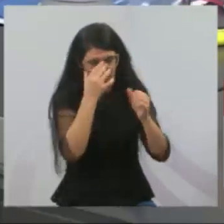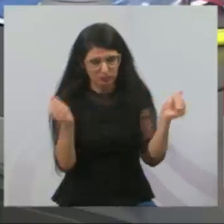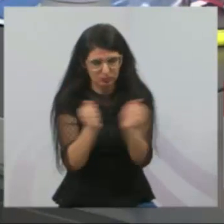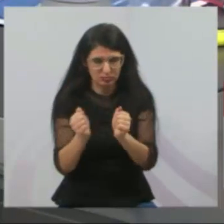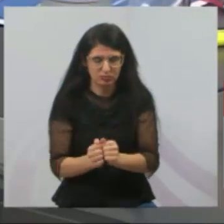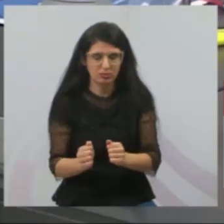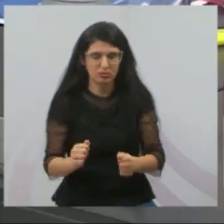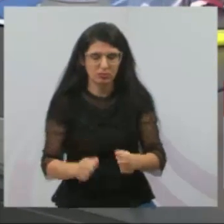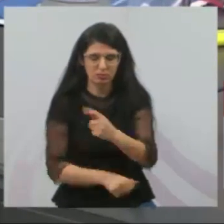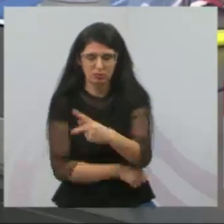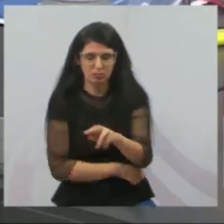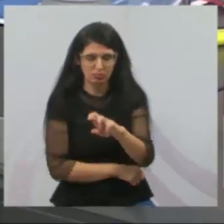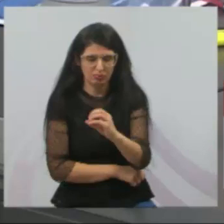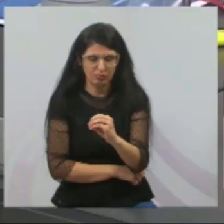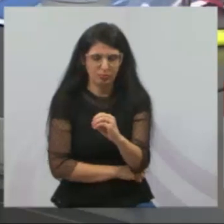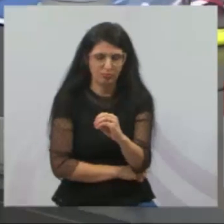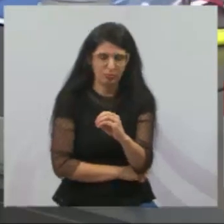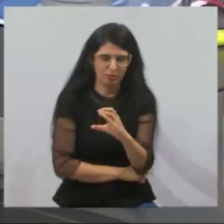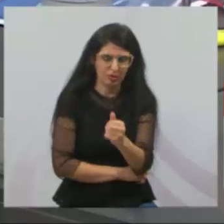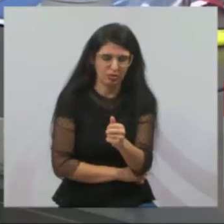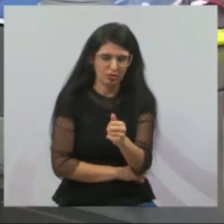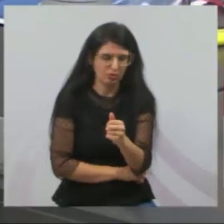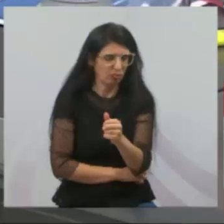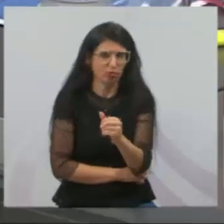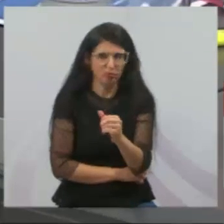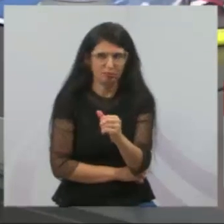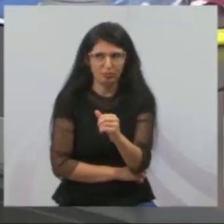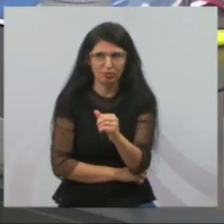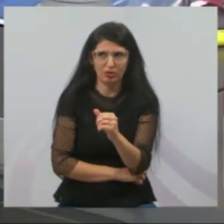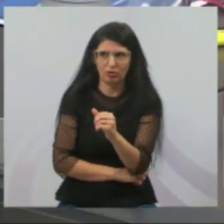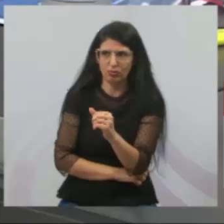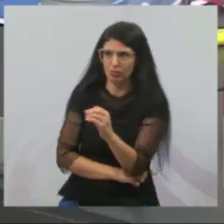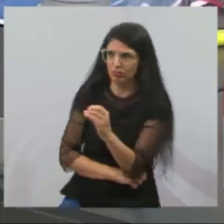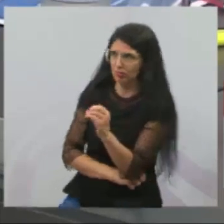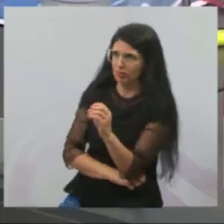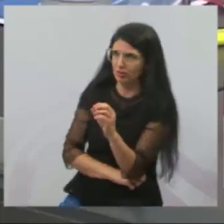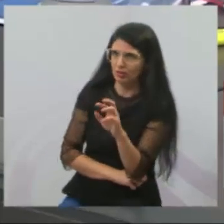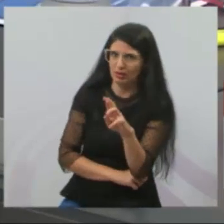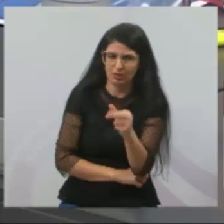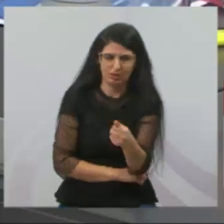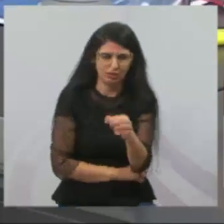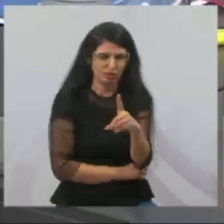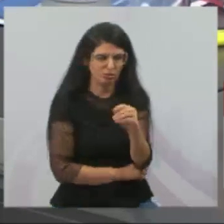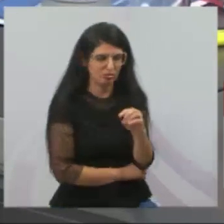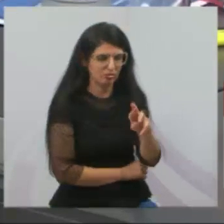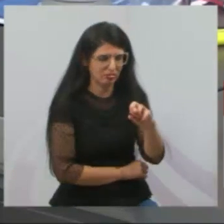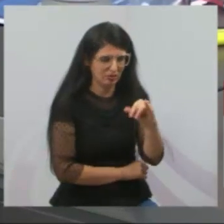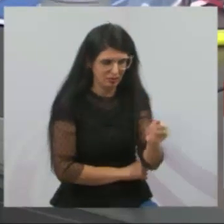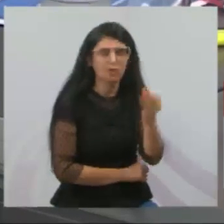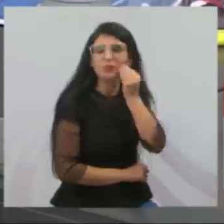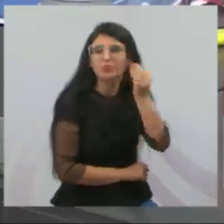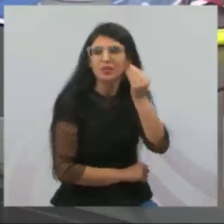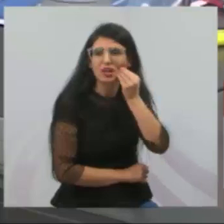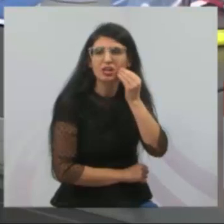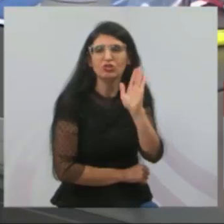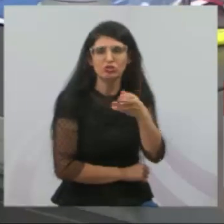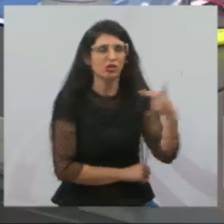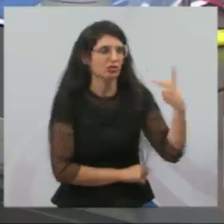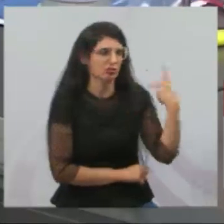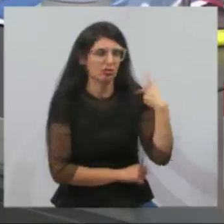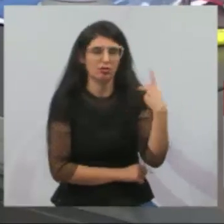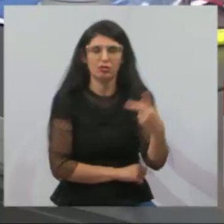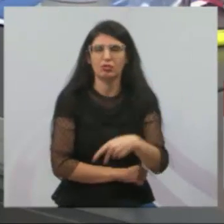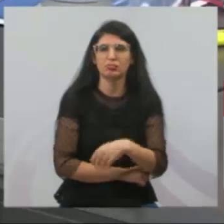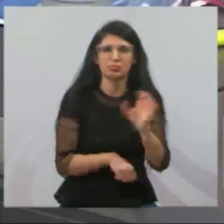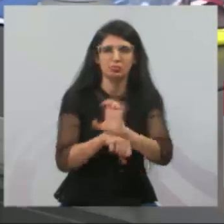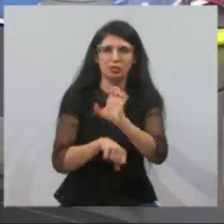para que viabilizasse alguma outra saída nesse período de 15 dias, da qual, pela experiência dele como procurador também do Estado,